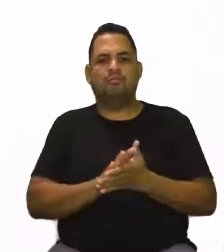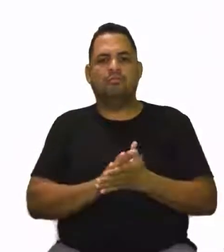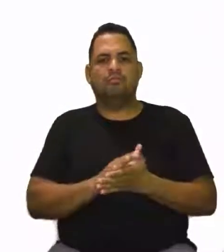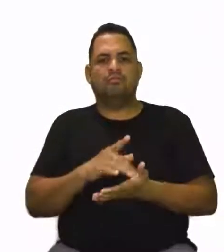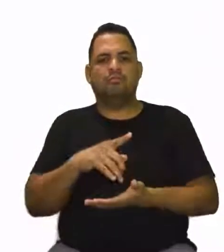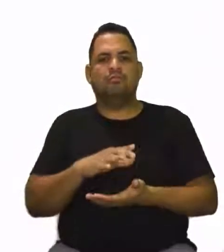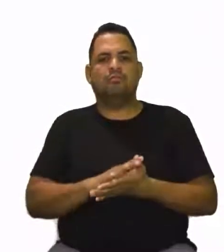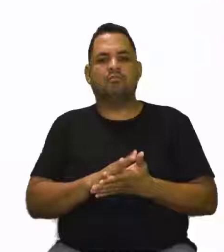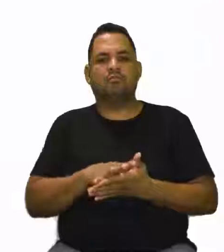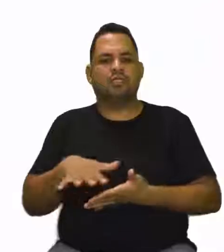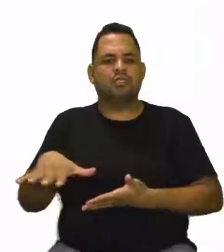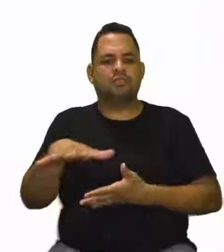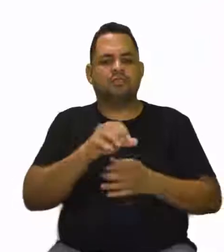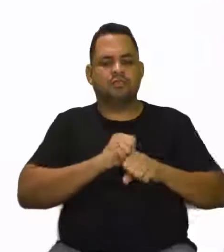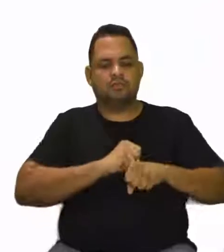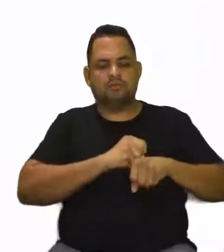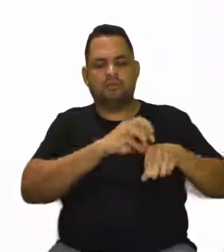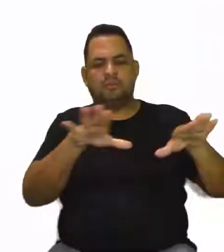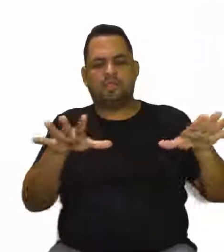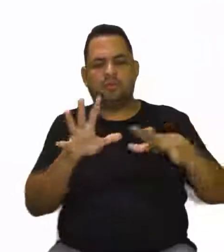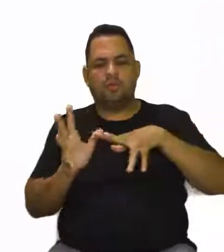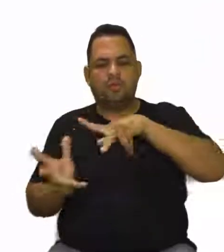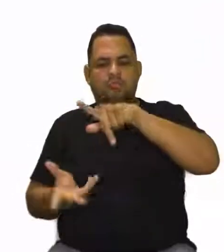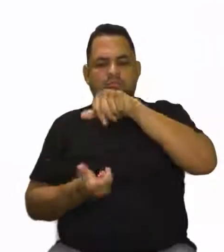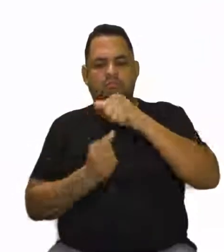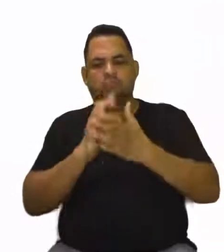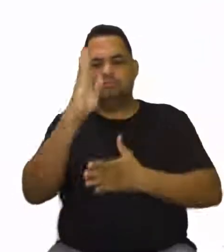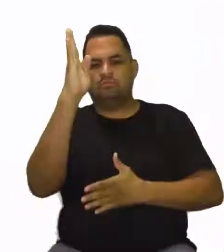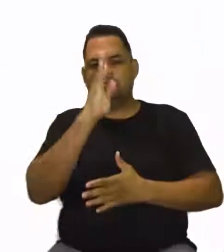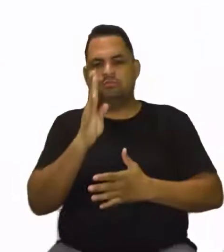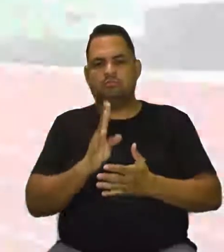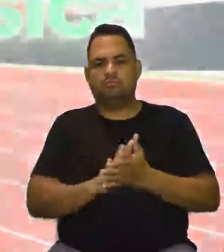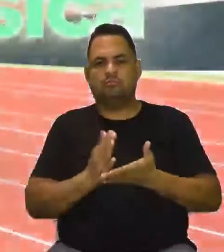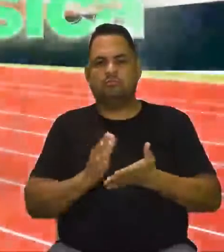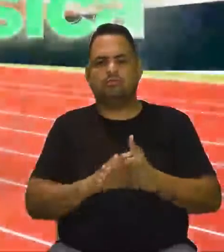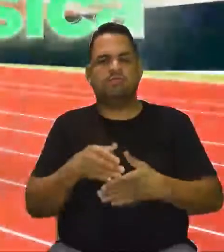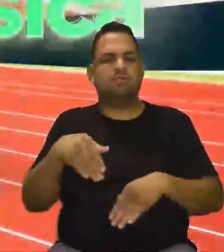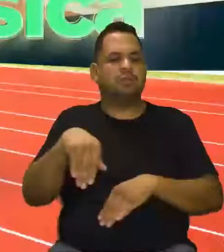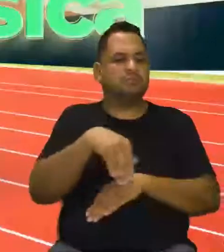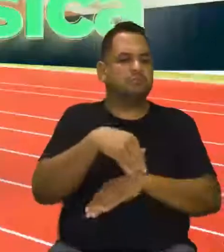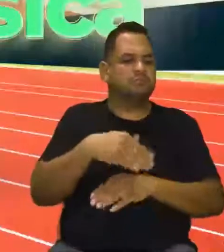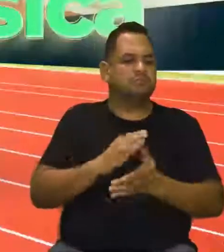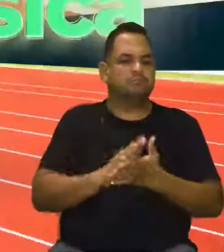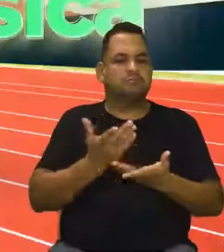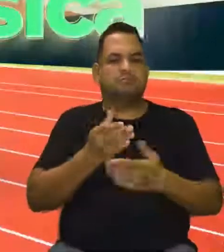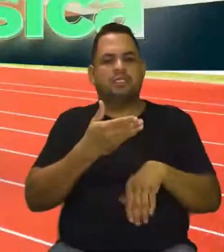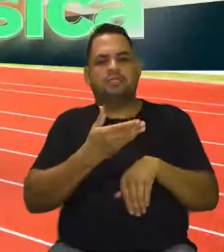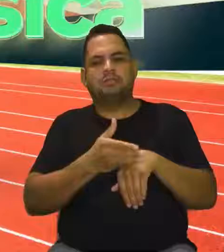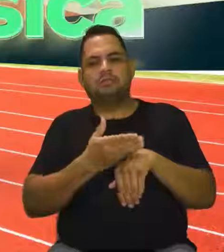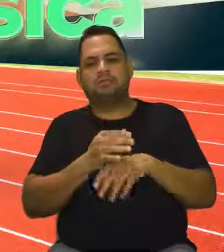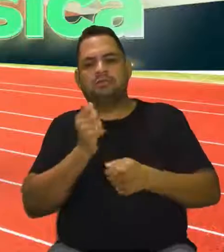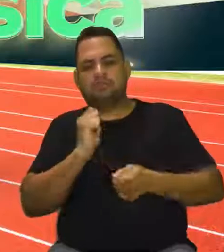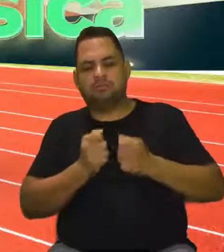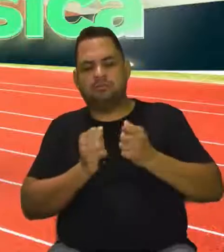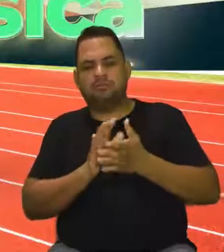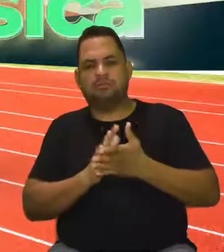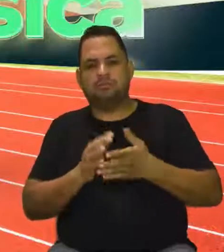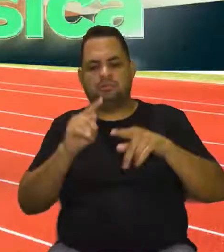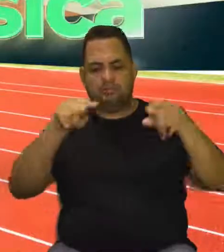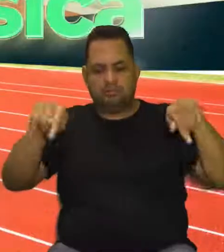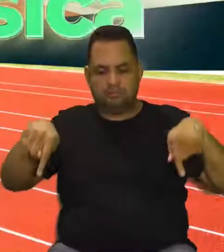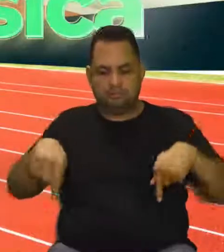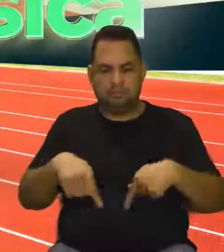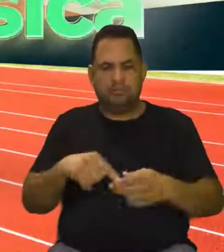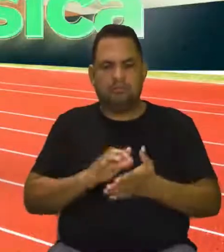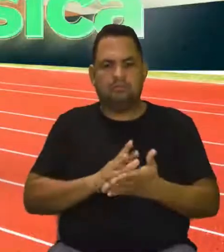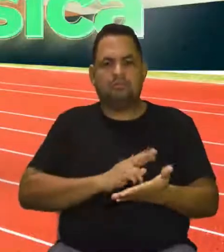ganhou o mundo, ganhou o Brasil. Hoje você passa numa esquina, você vê alguém com treinamento funcional, numa quadra,